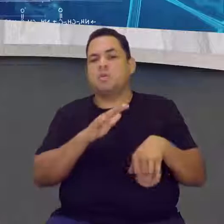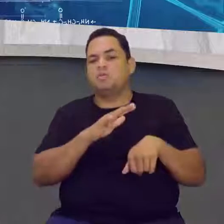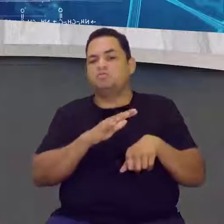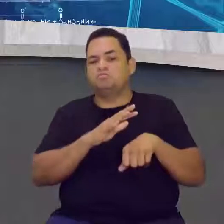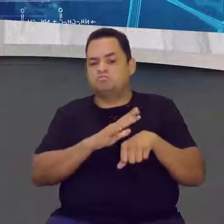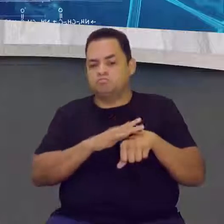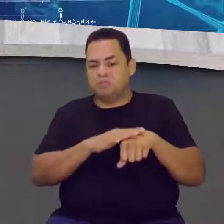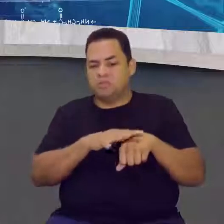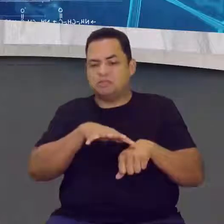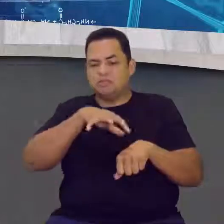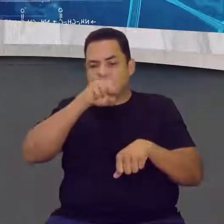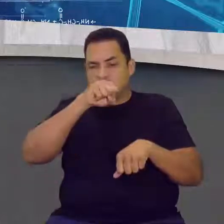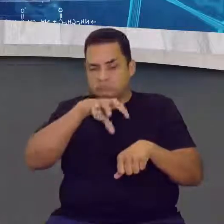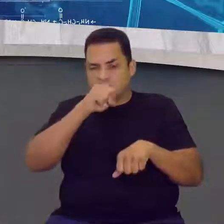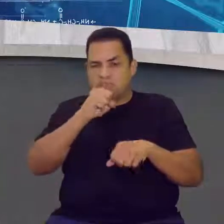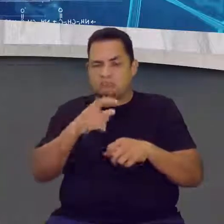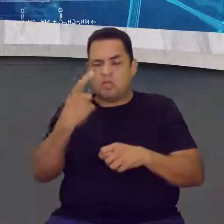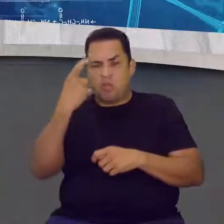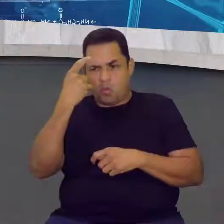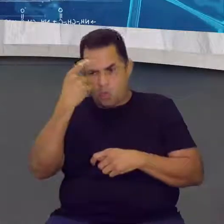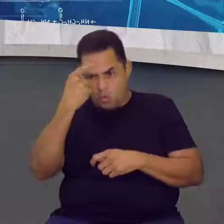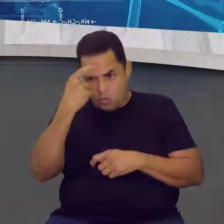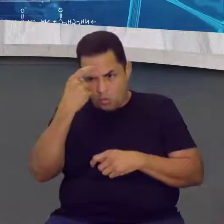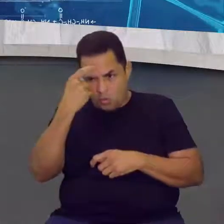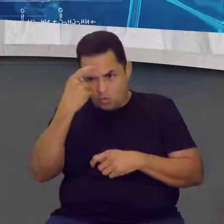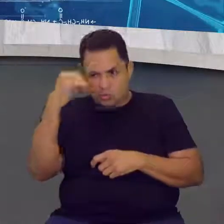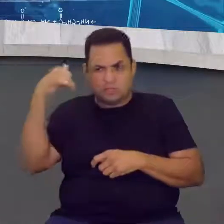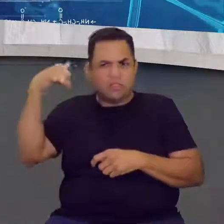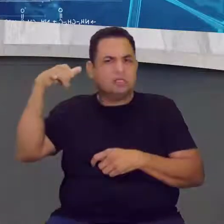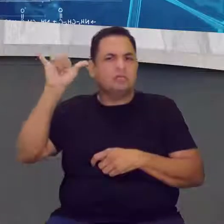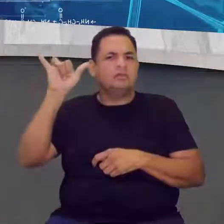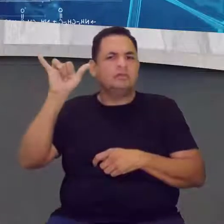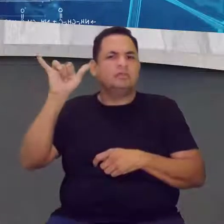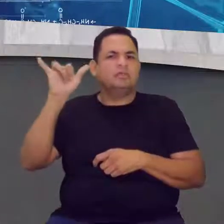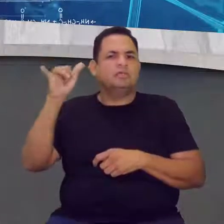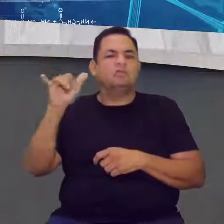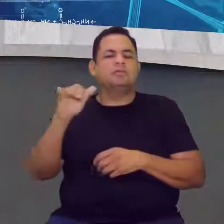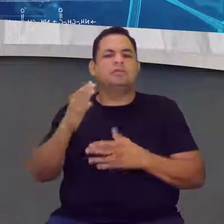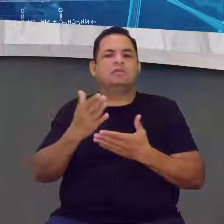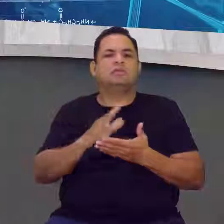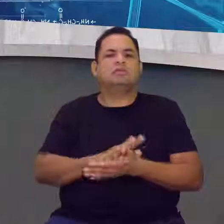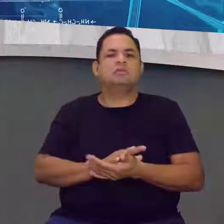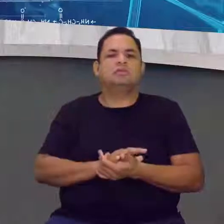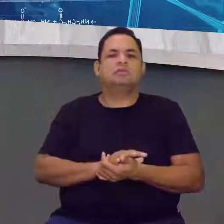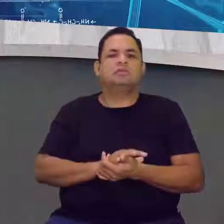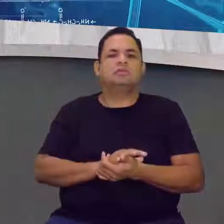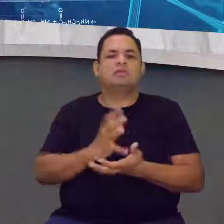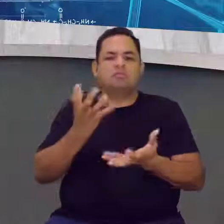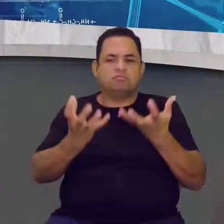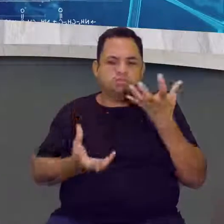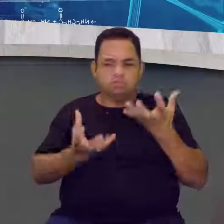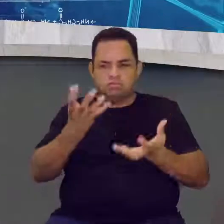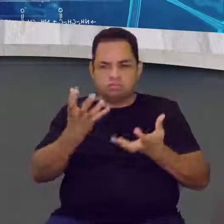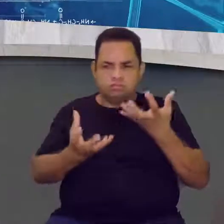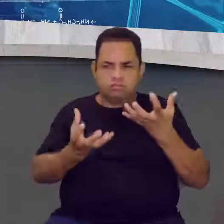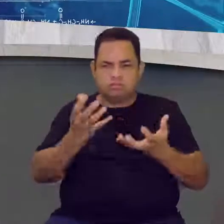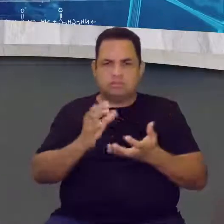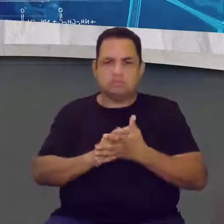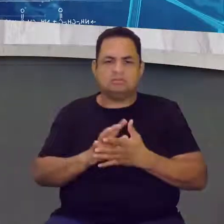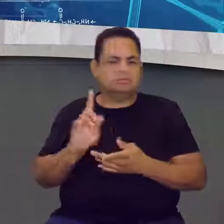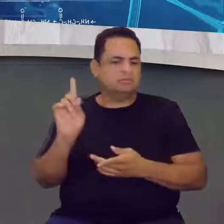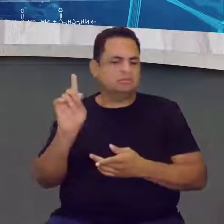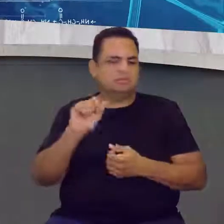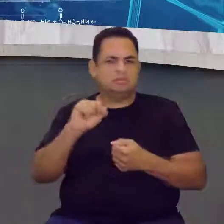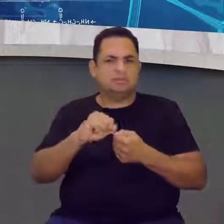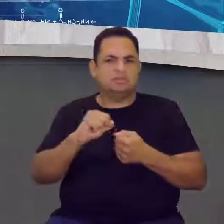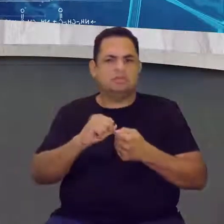né? Então, conscientização de evitar o máximo possível de fazer queimadas, pessoal. Não faça.